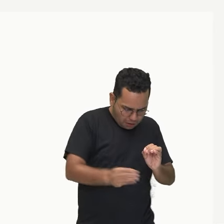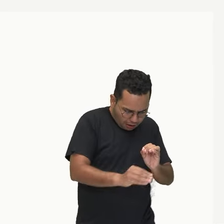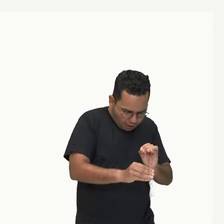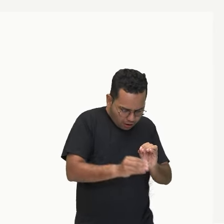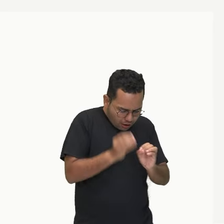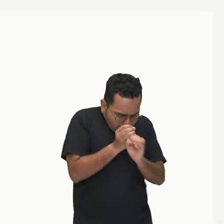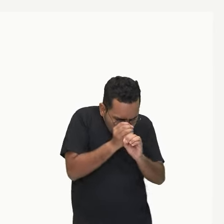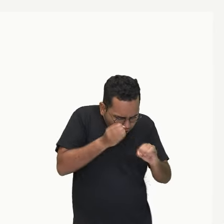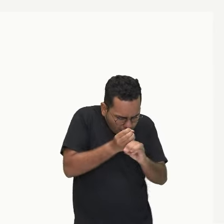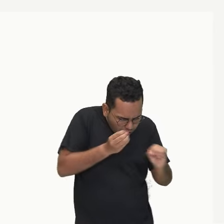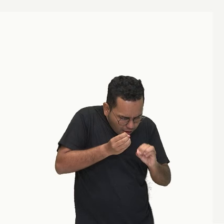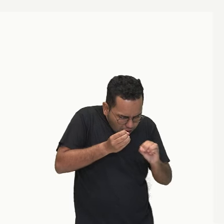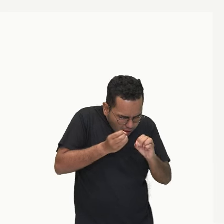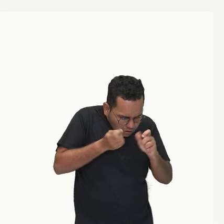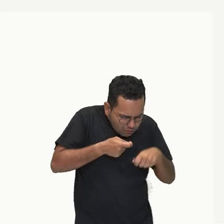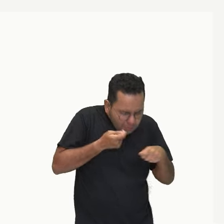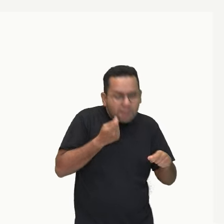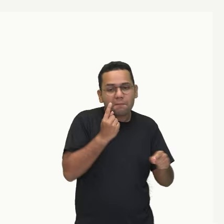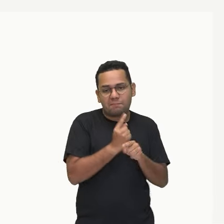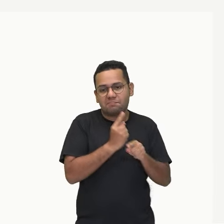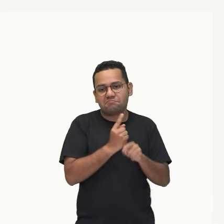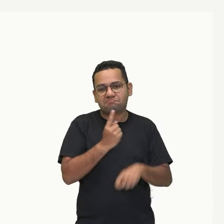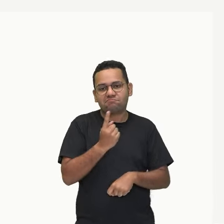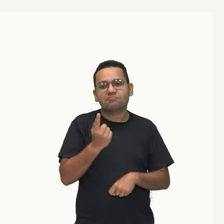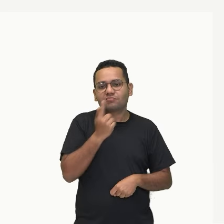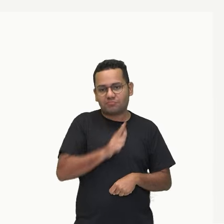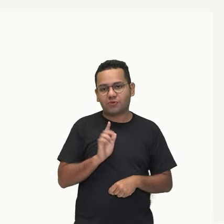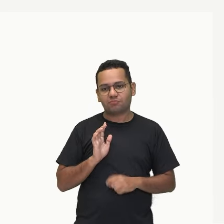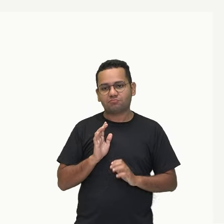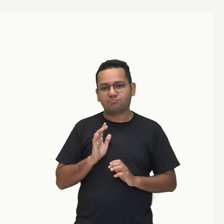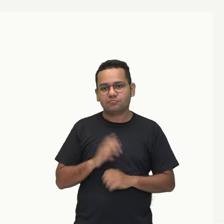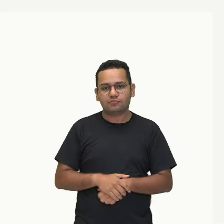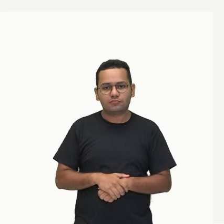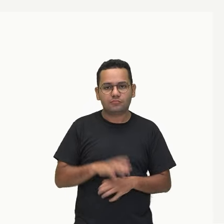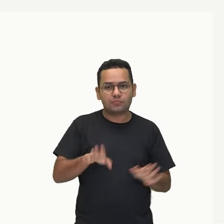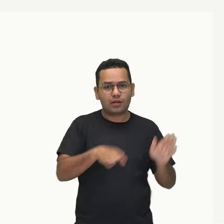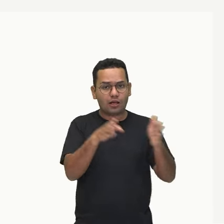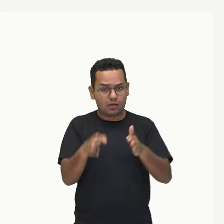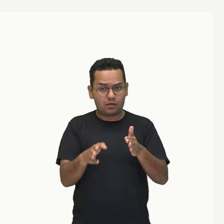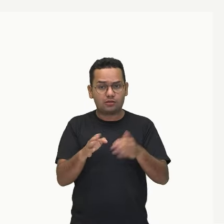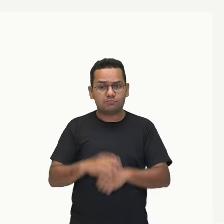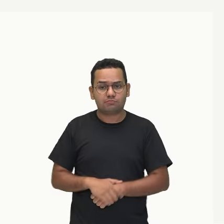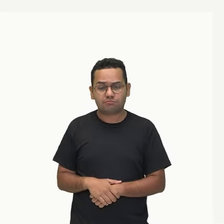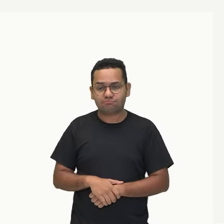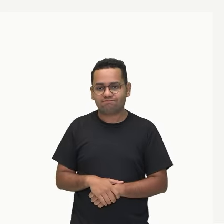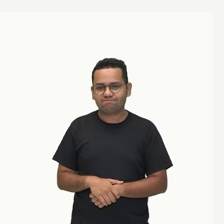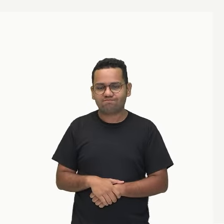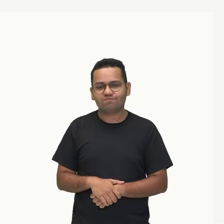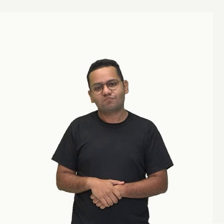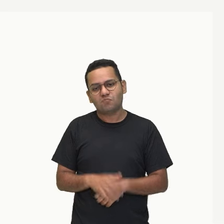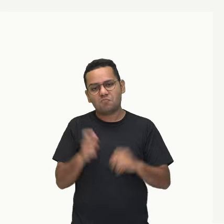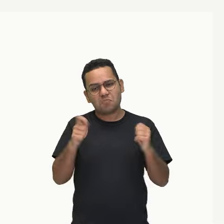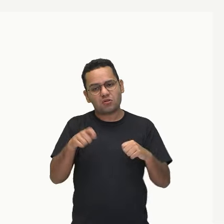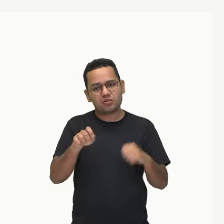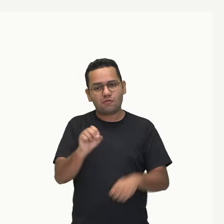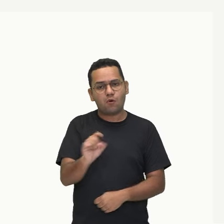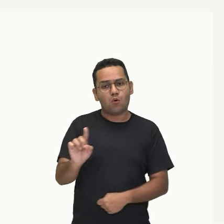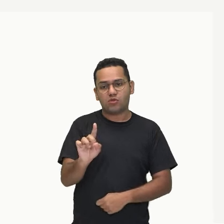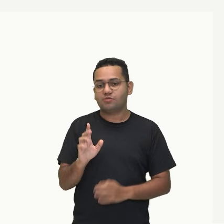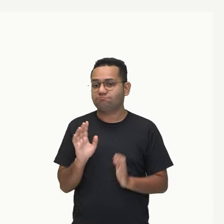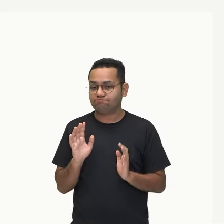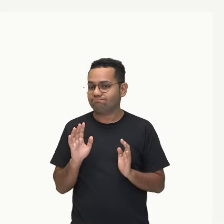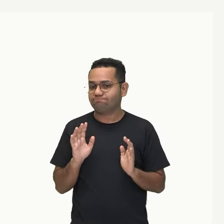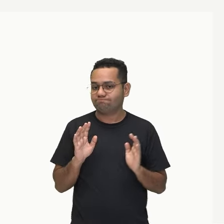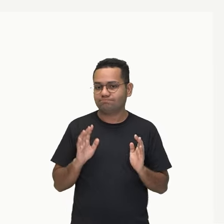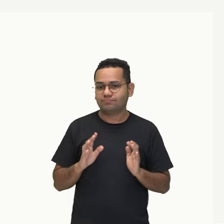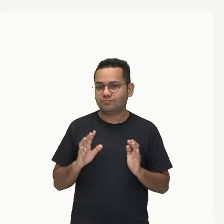O filosófico, aí é diferente, ele pode ou não ser verificável. Porque lembra que ele